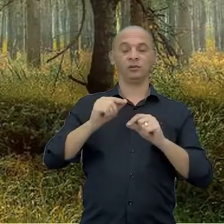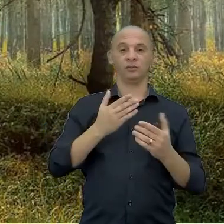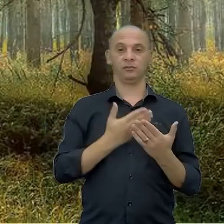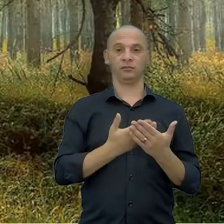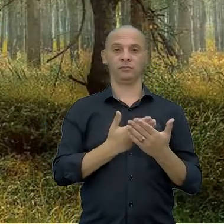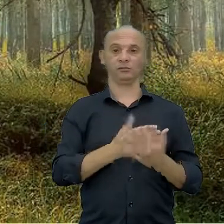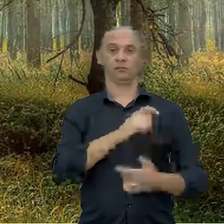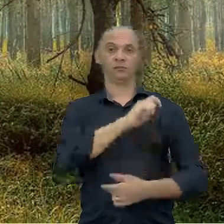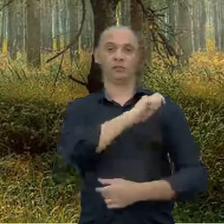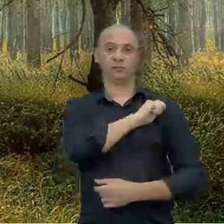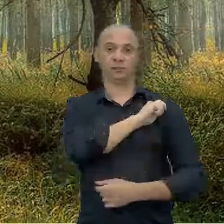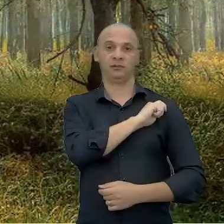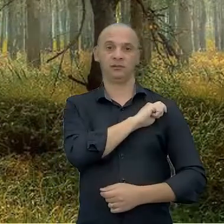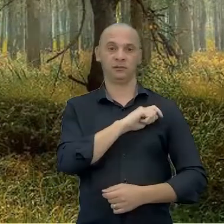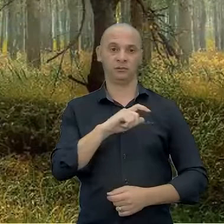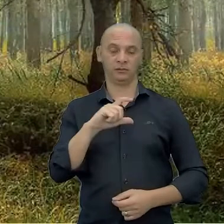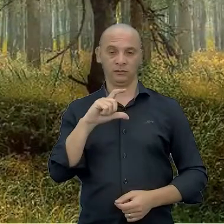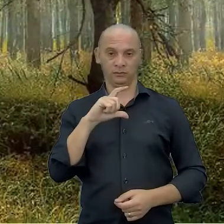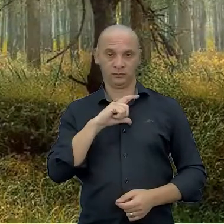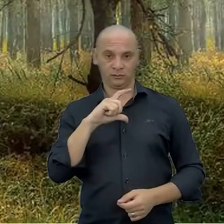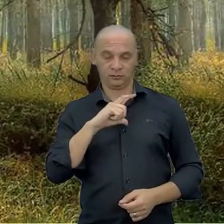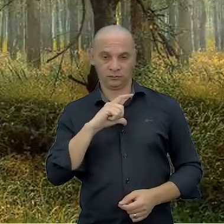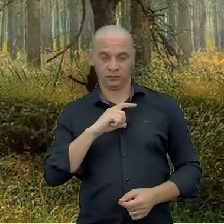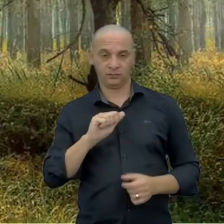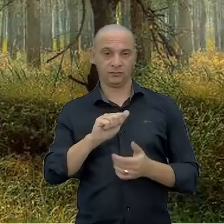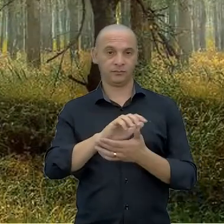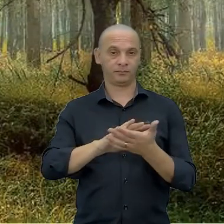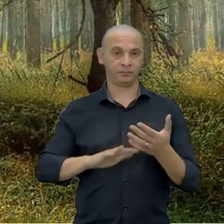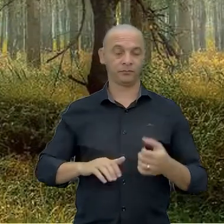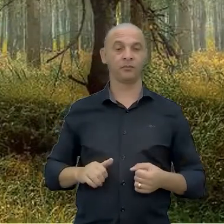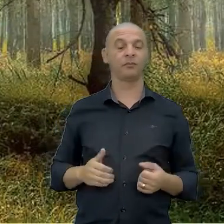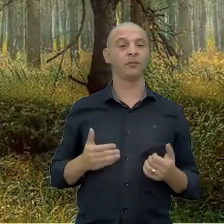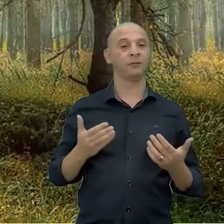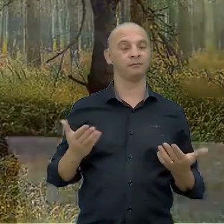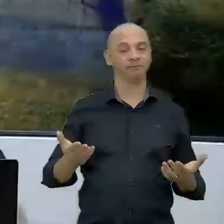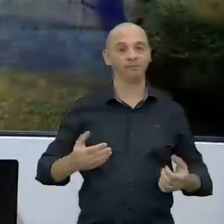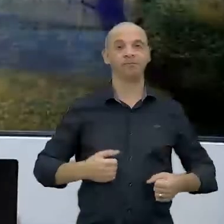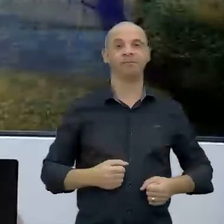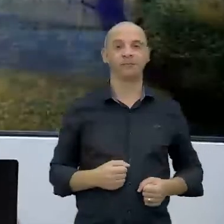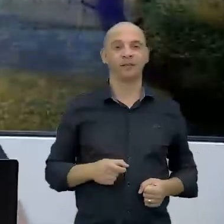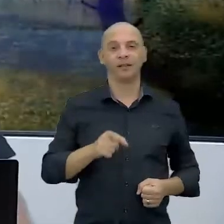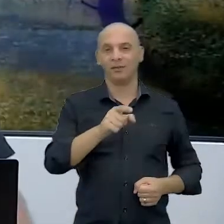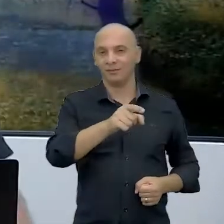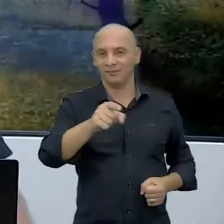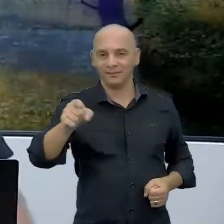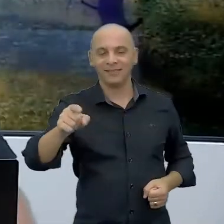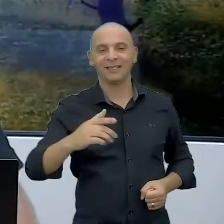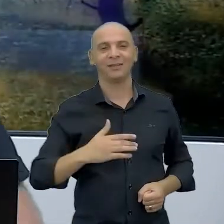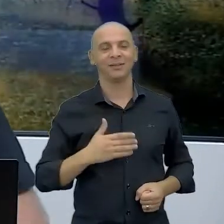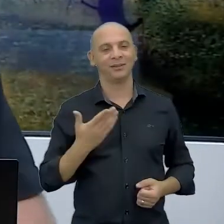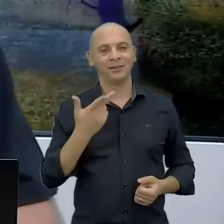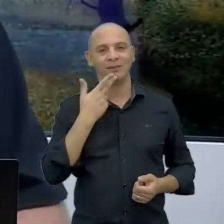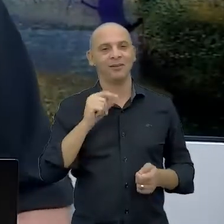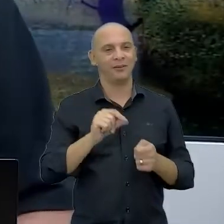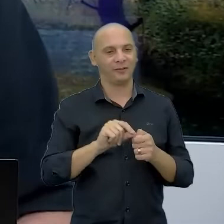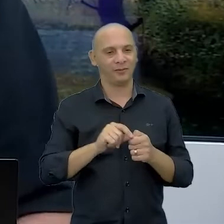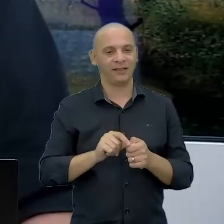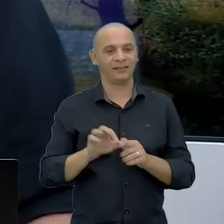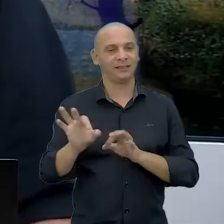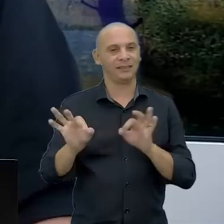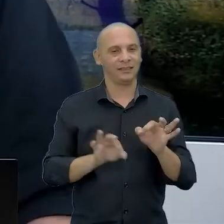tiveram para o desempenho das atividades. E é isso aí, pessoal. Espero aí que vocês façam, né,